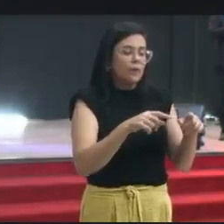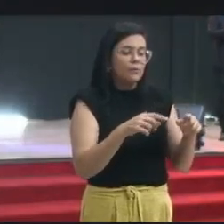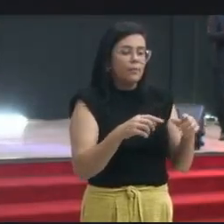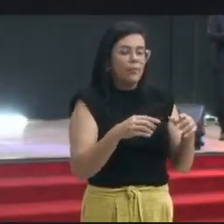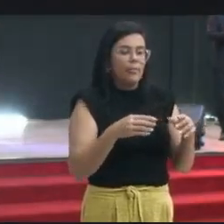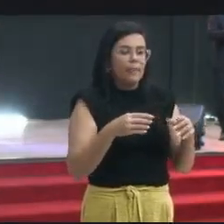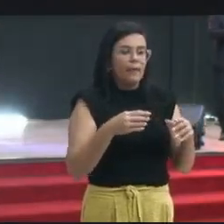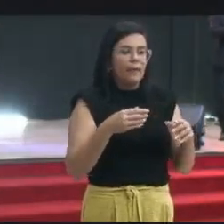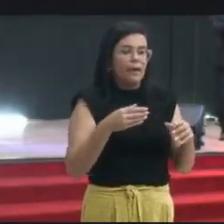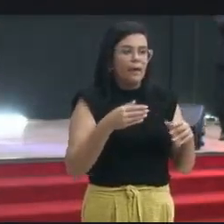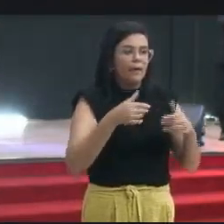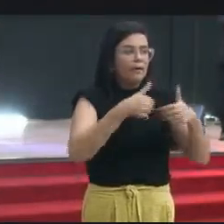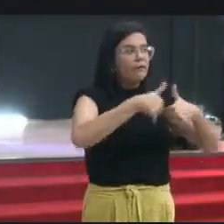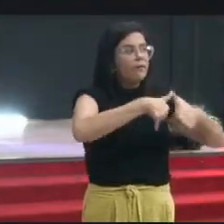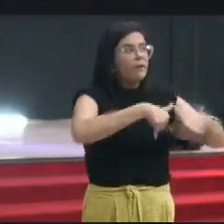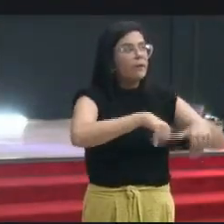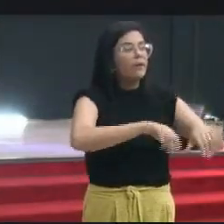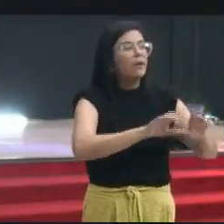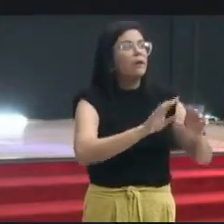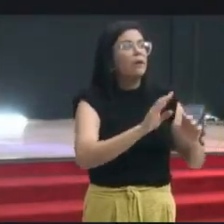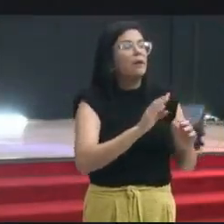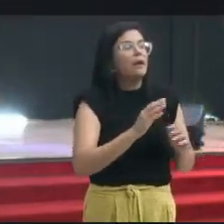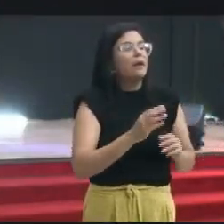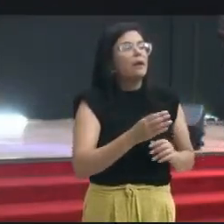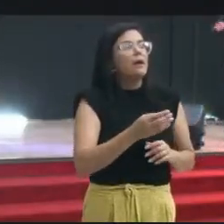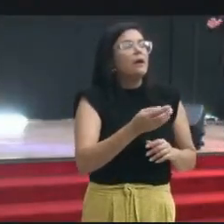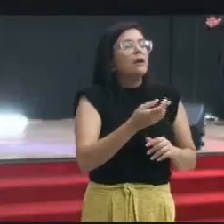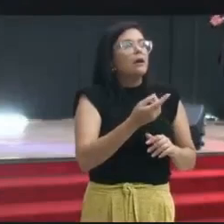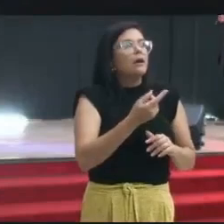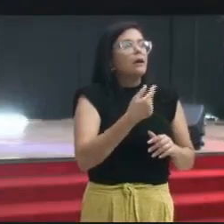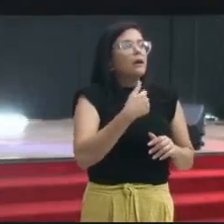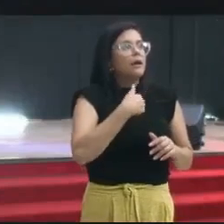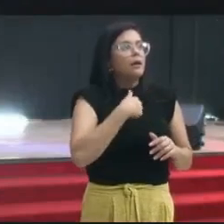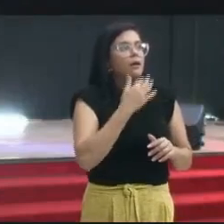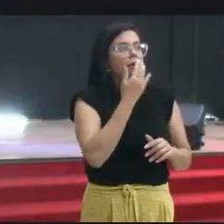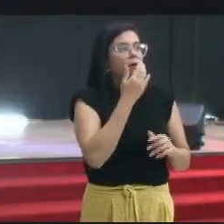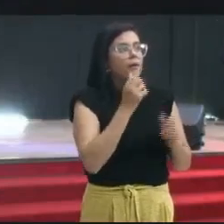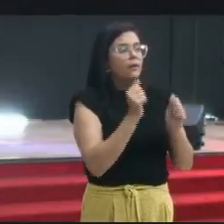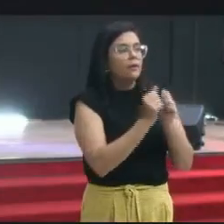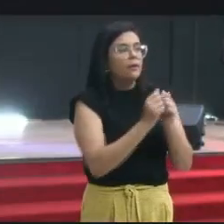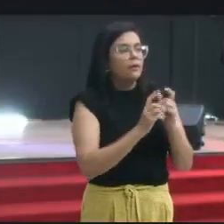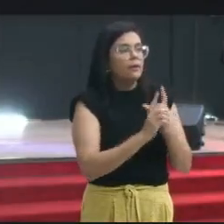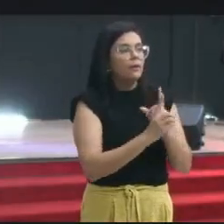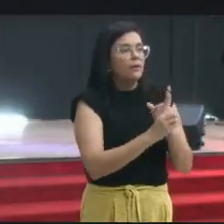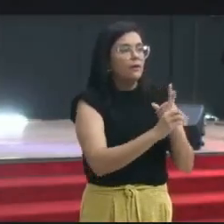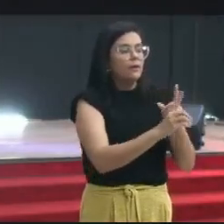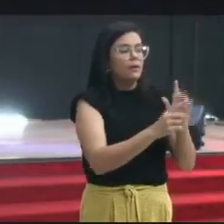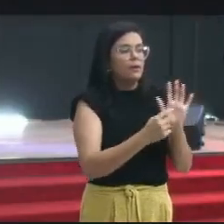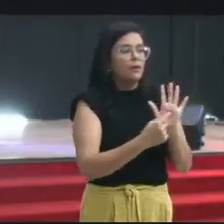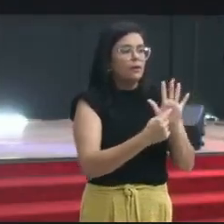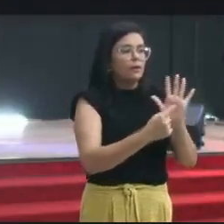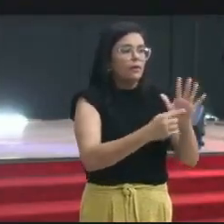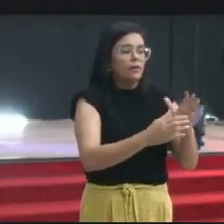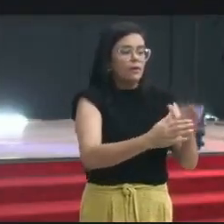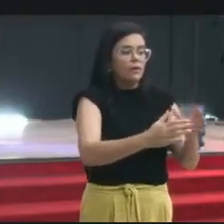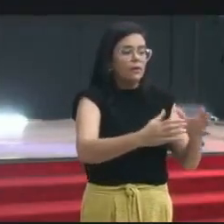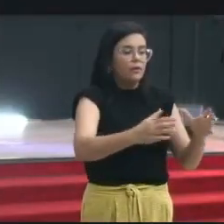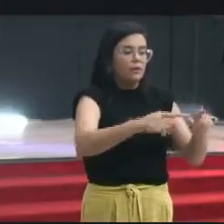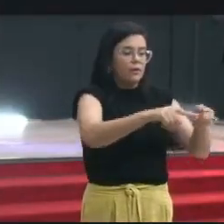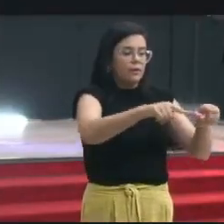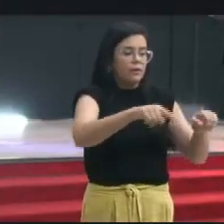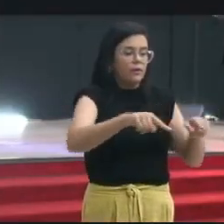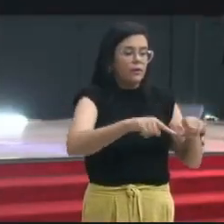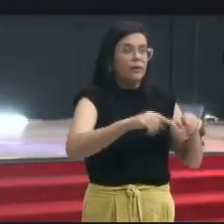meus discípulos? Ele lhes mostrará uma ampla sala no andar superior,